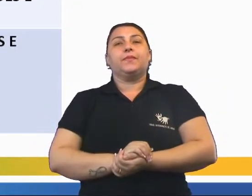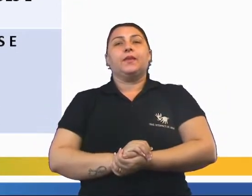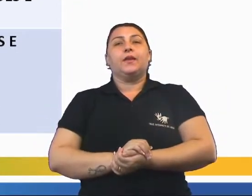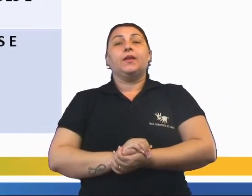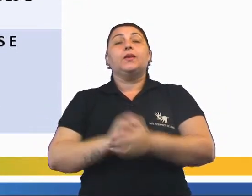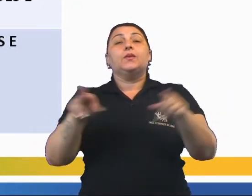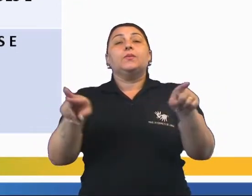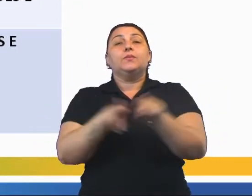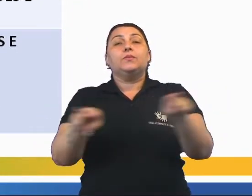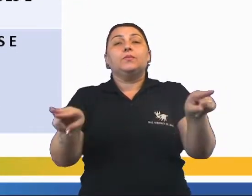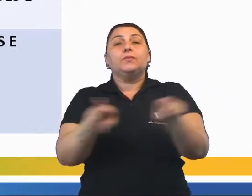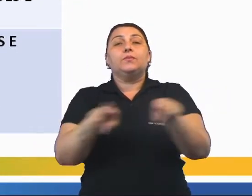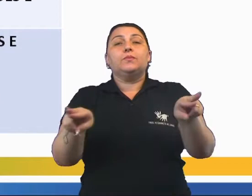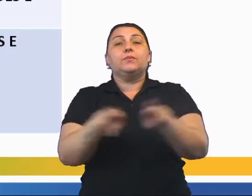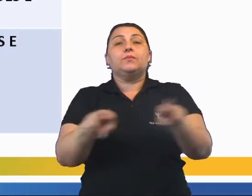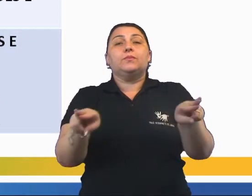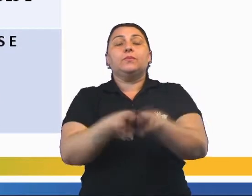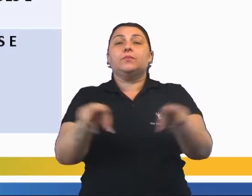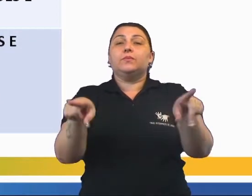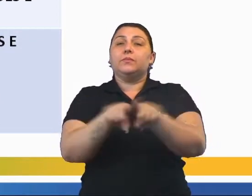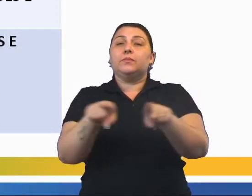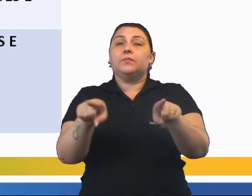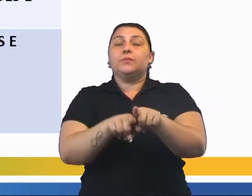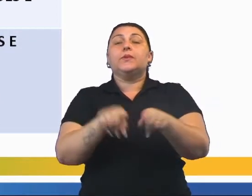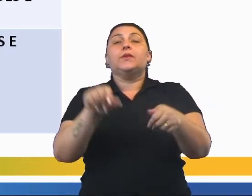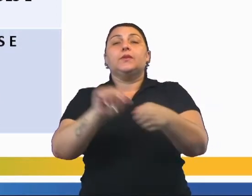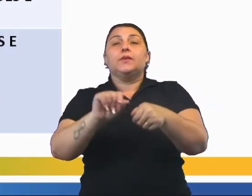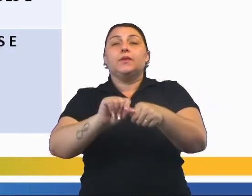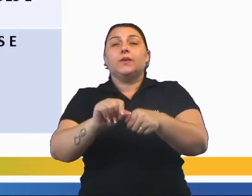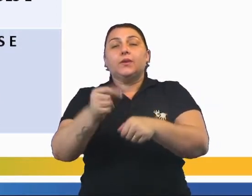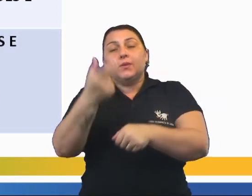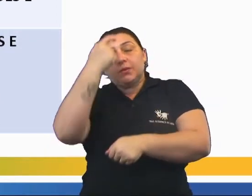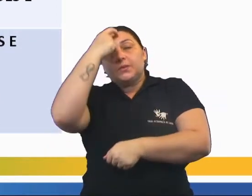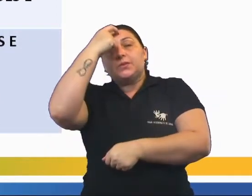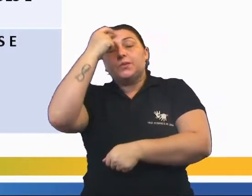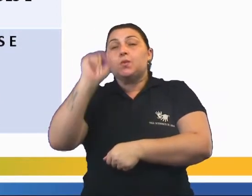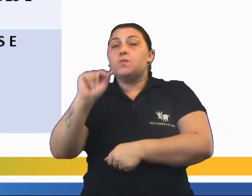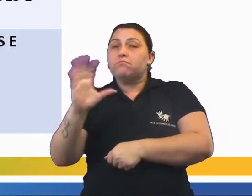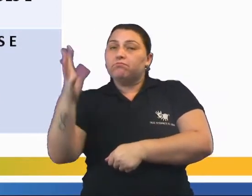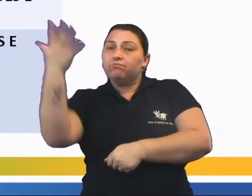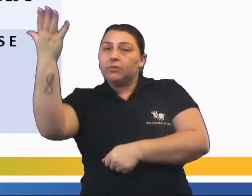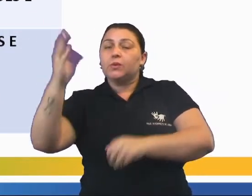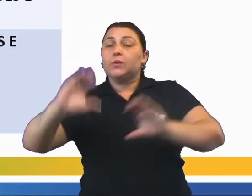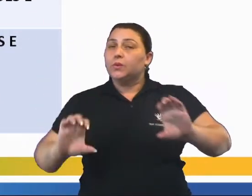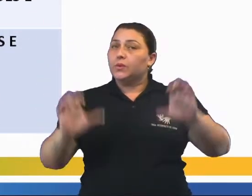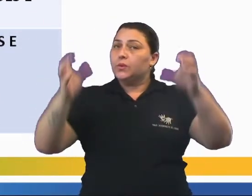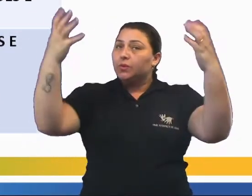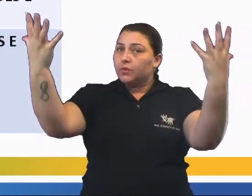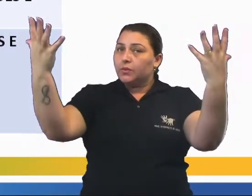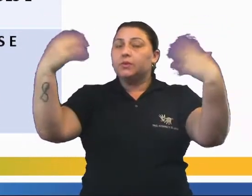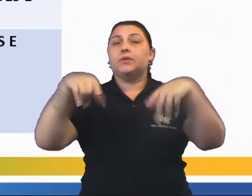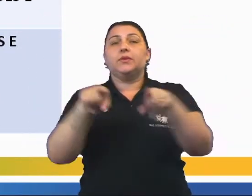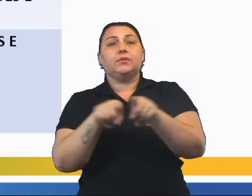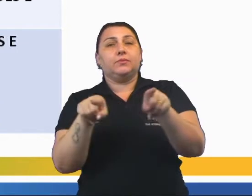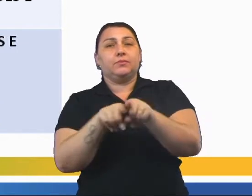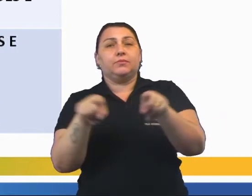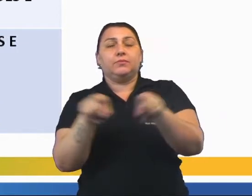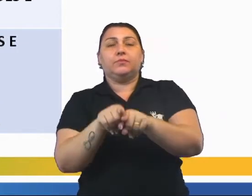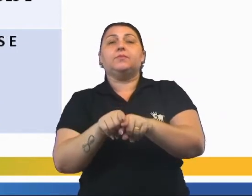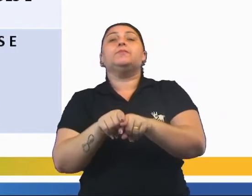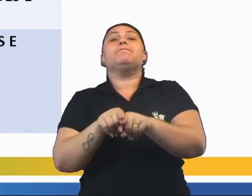Os rituais fazem uma memória desses fatos que aconteceram, as celebrações, as festas também